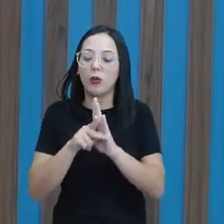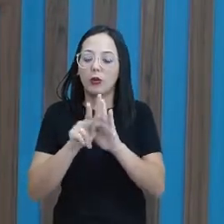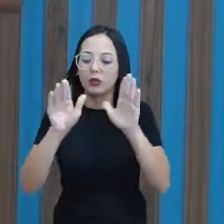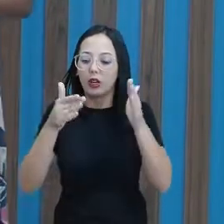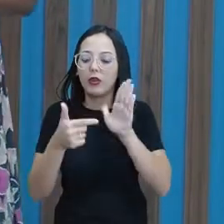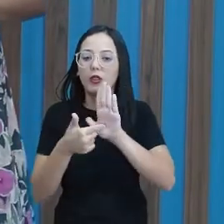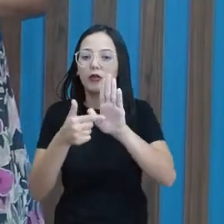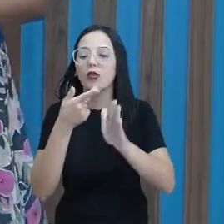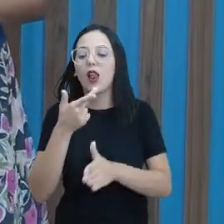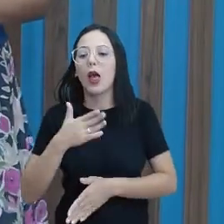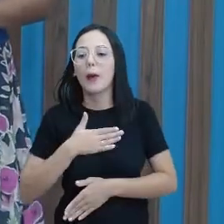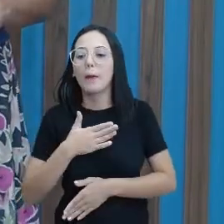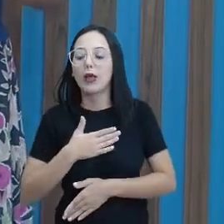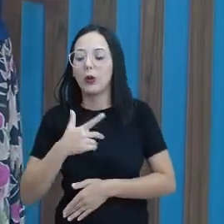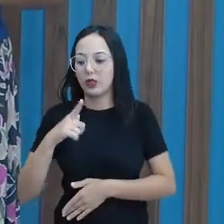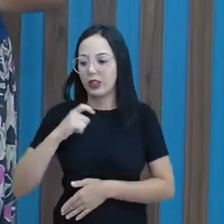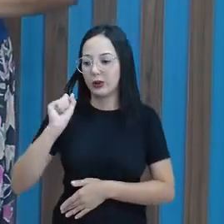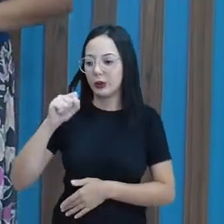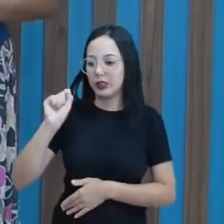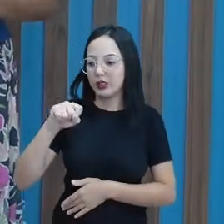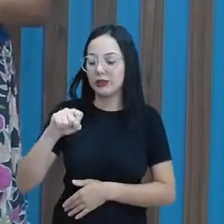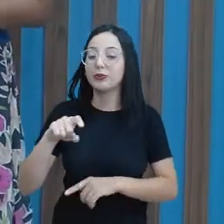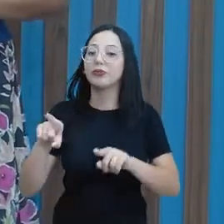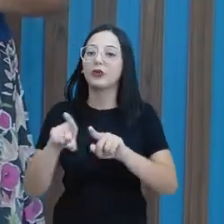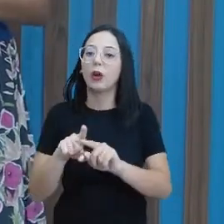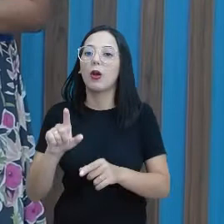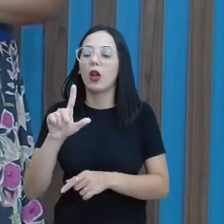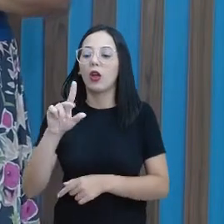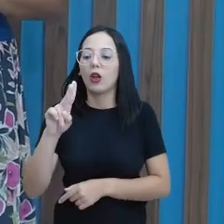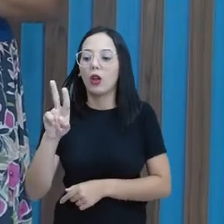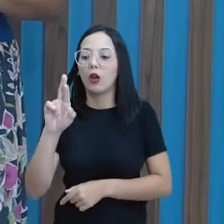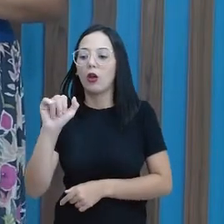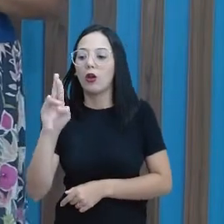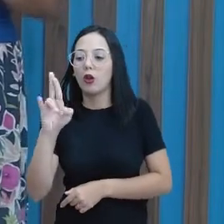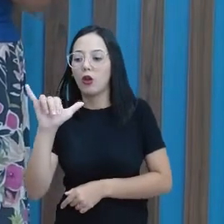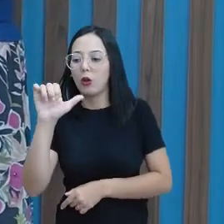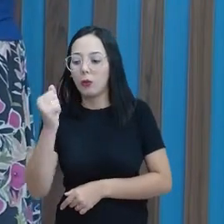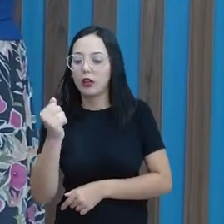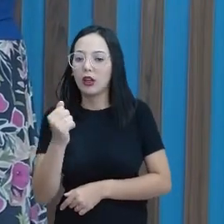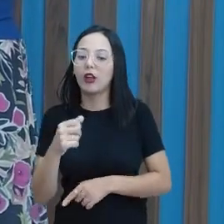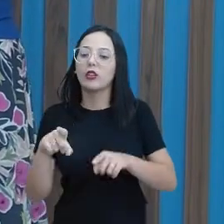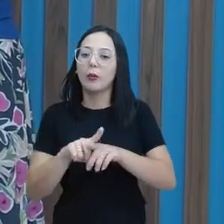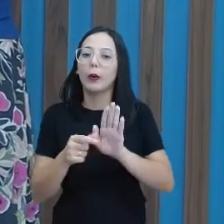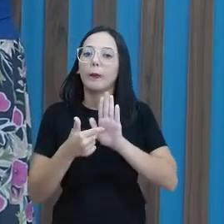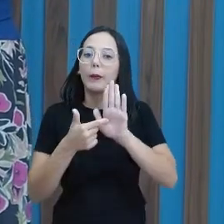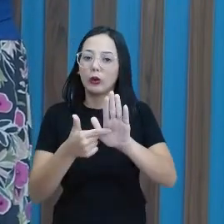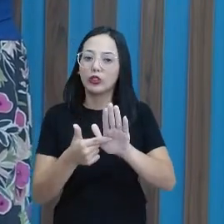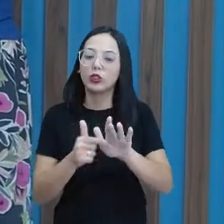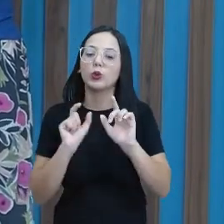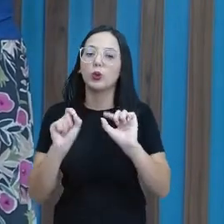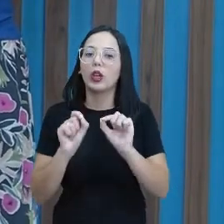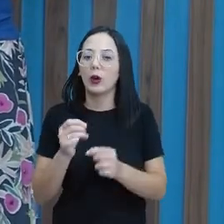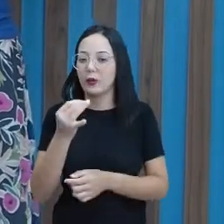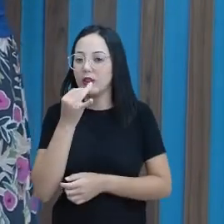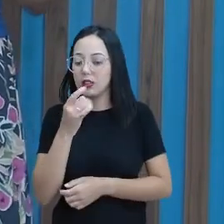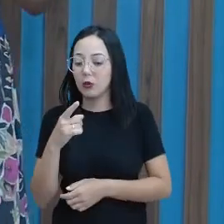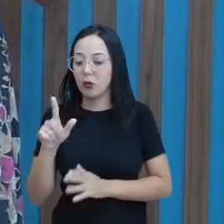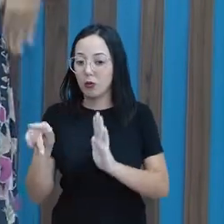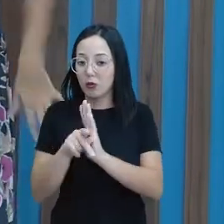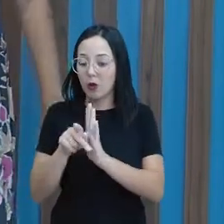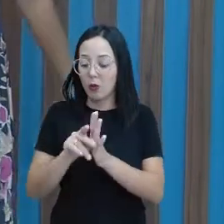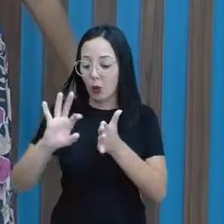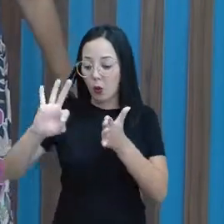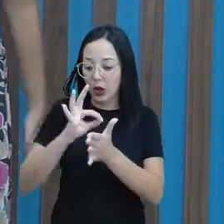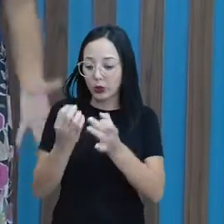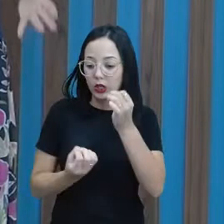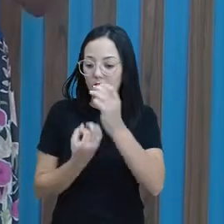É meu, tenho sim. E aqui a rubrica agarra o leitão para si, indicando a ação que, quando o ator que faz